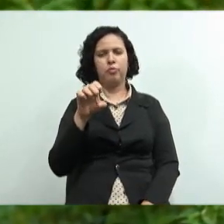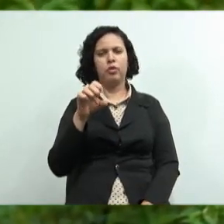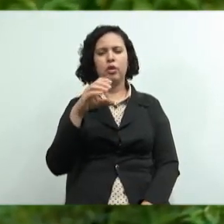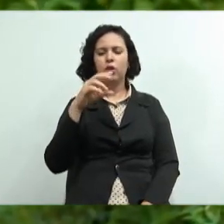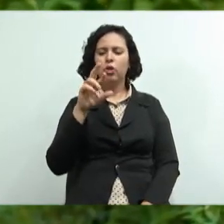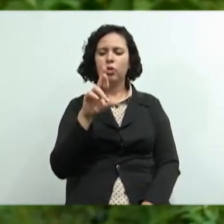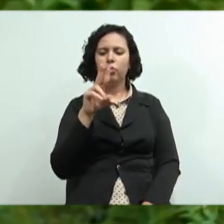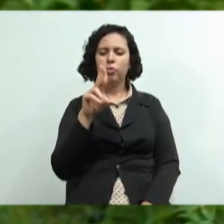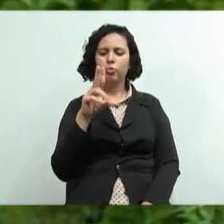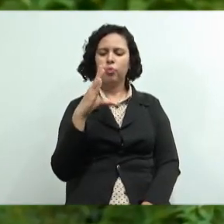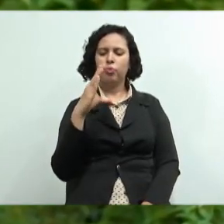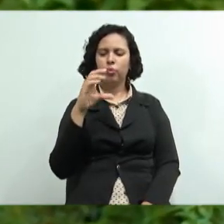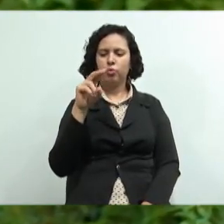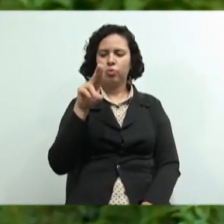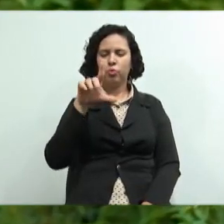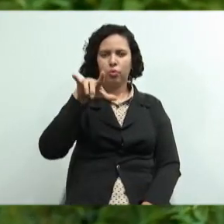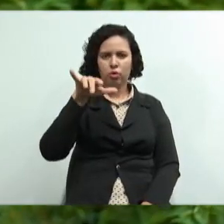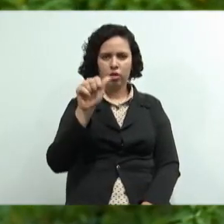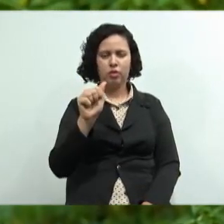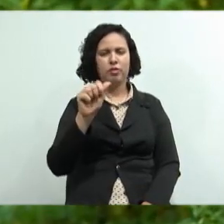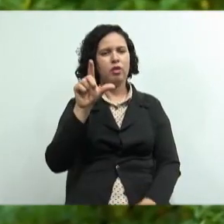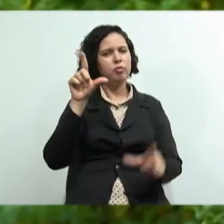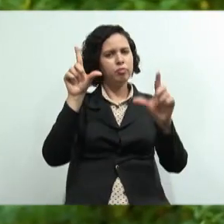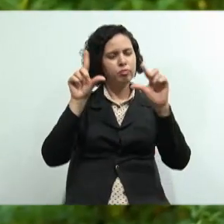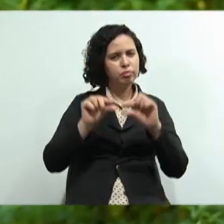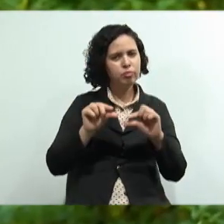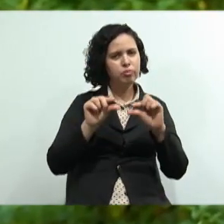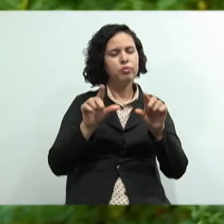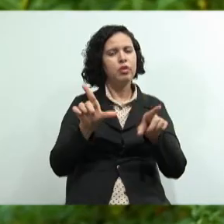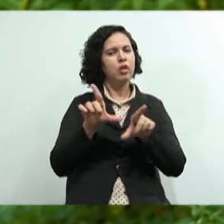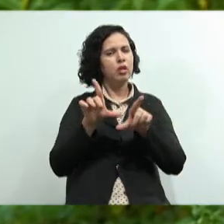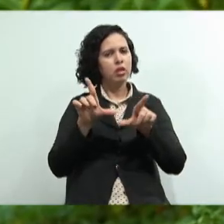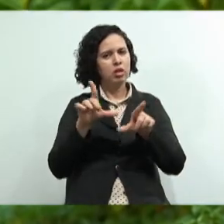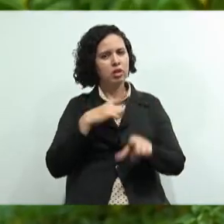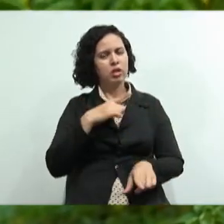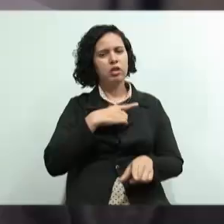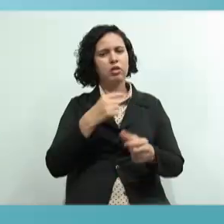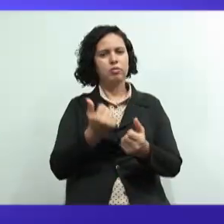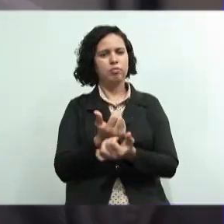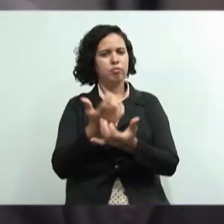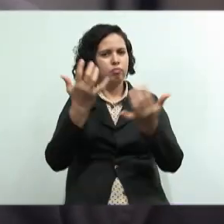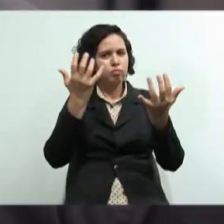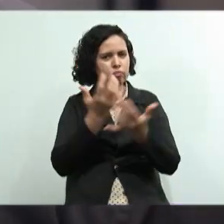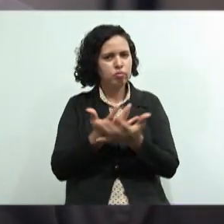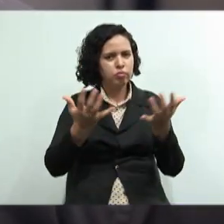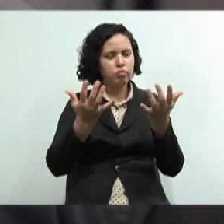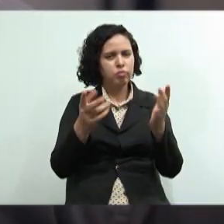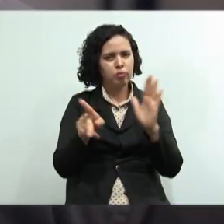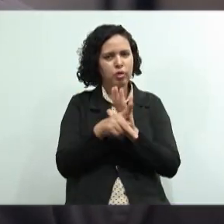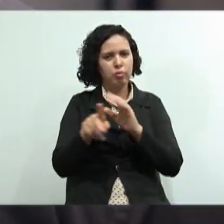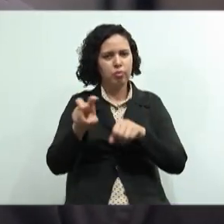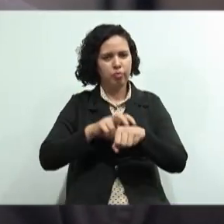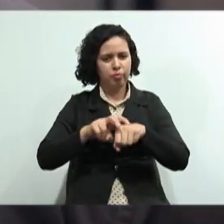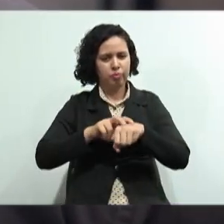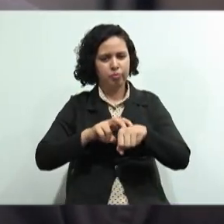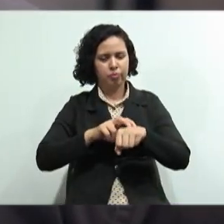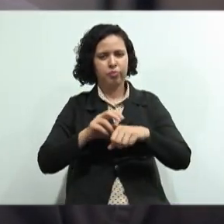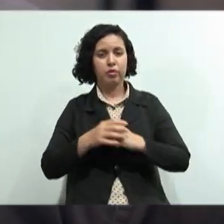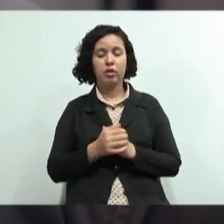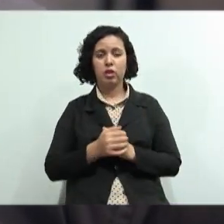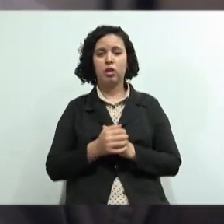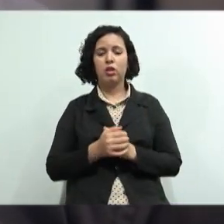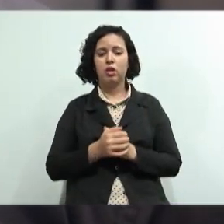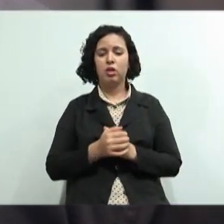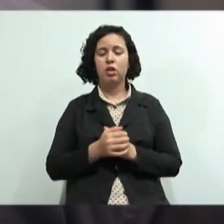já está no final. Mas a gente produz alface, couve chinês, mostarda, também a gente planta. Para o especialista Sr. Dionísio, da Imater,